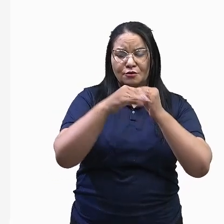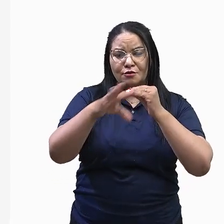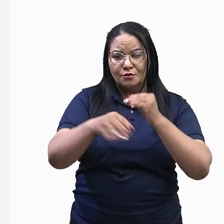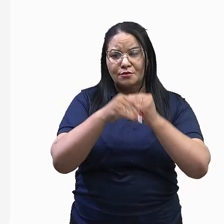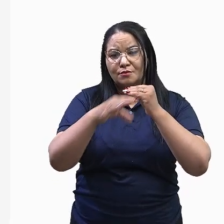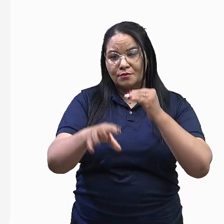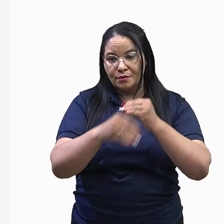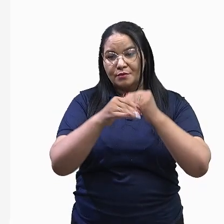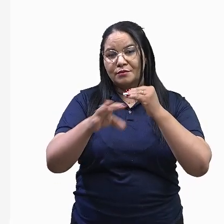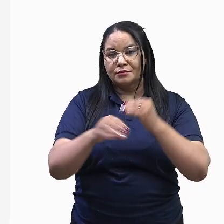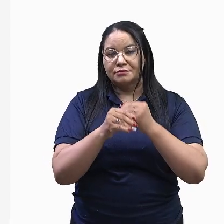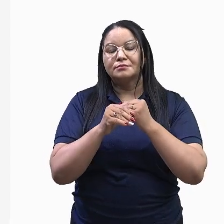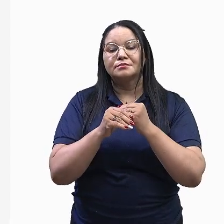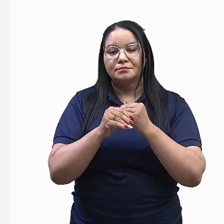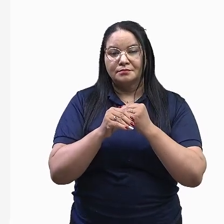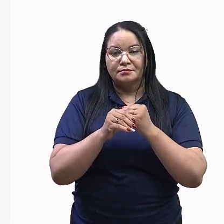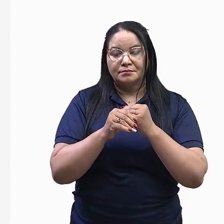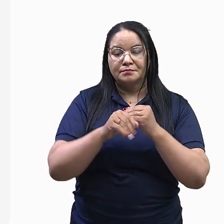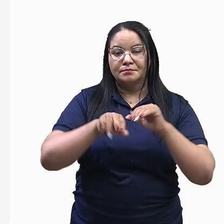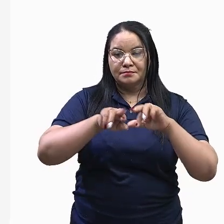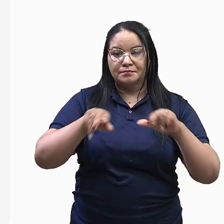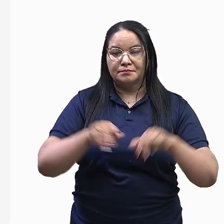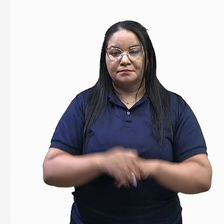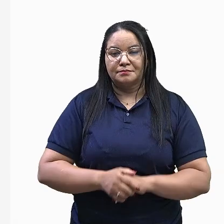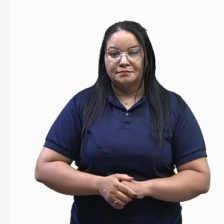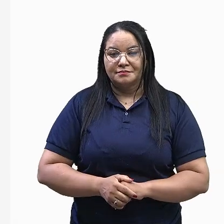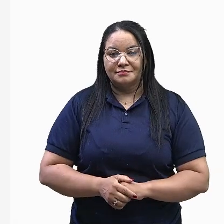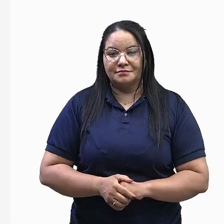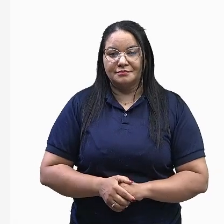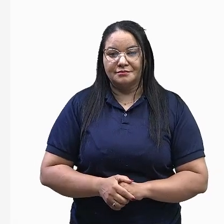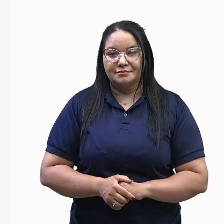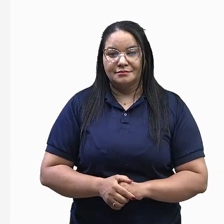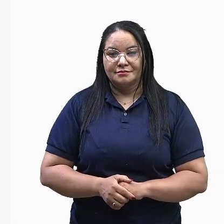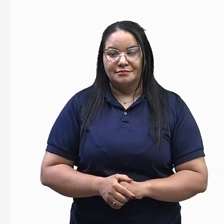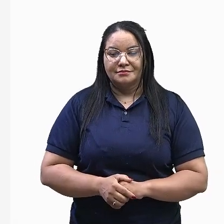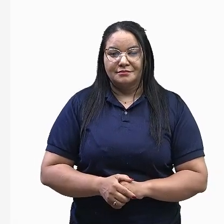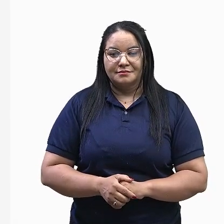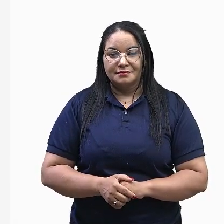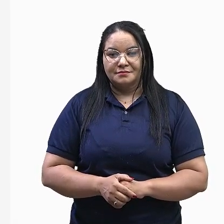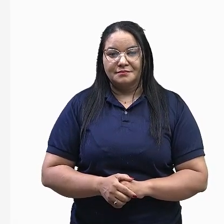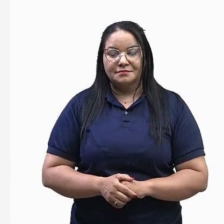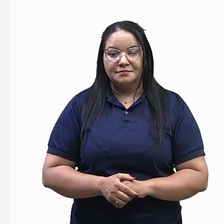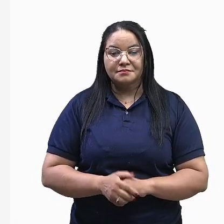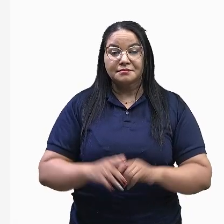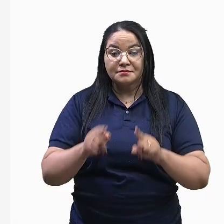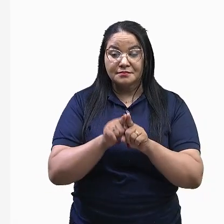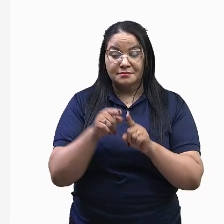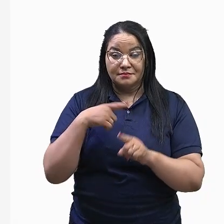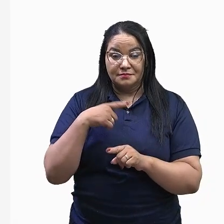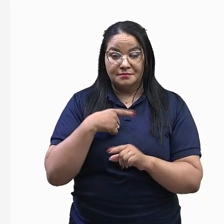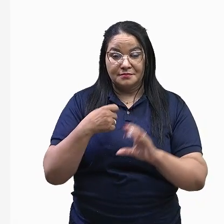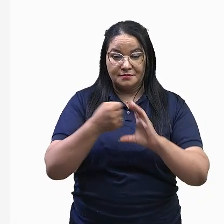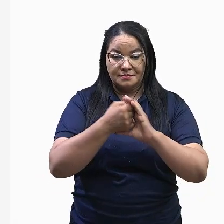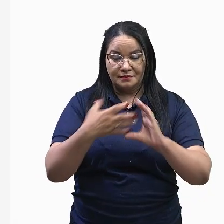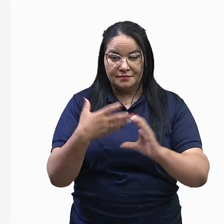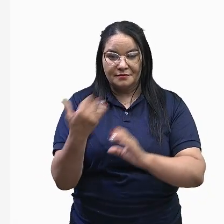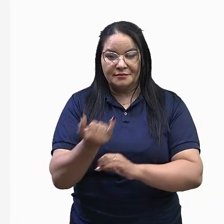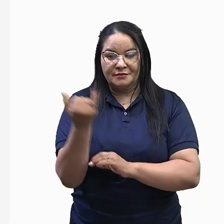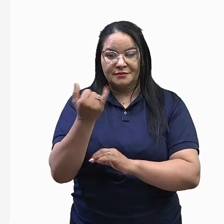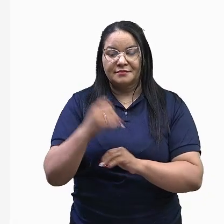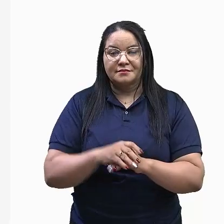de todas as outras, né? E nós temos também algumas características importantes, né, as